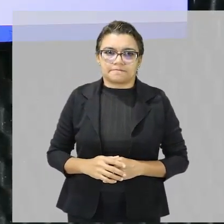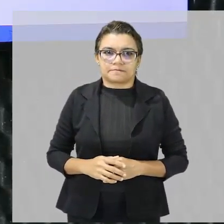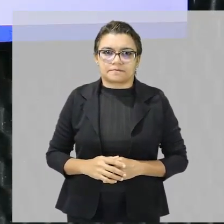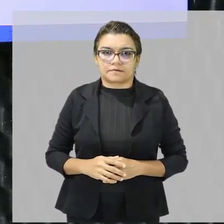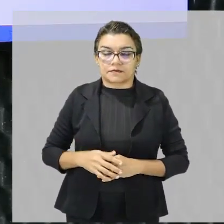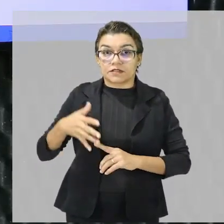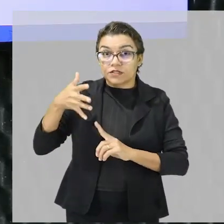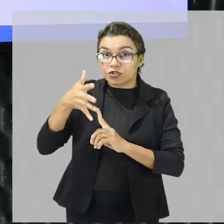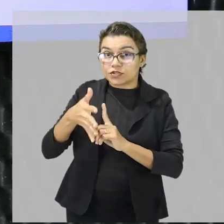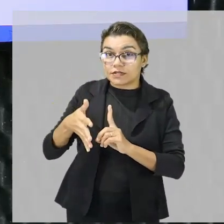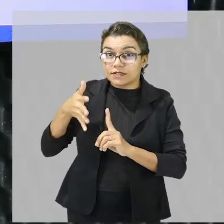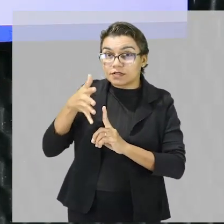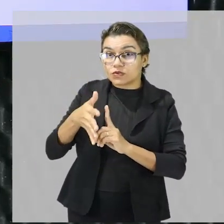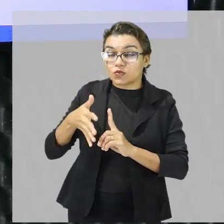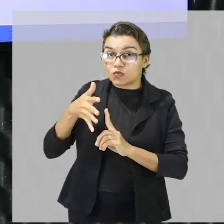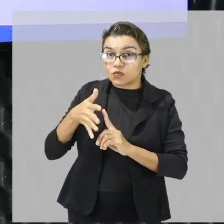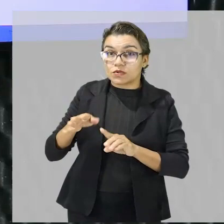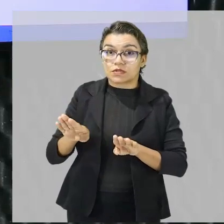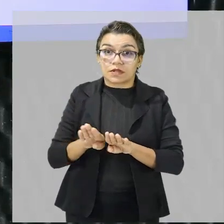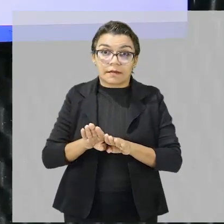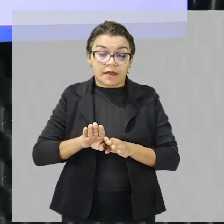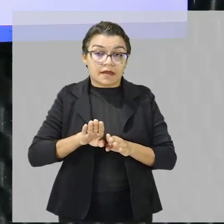discurso, acordo,